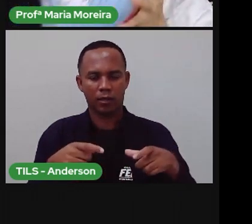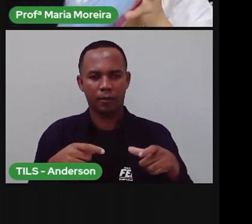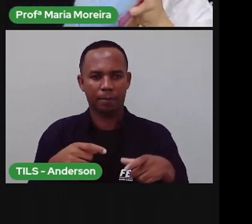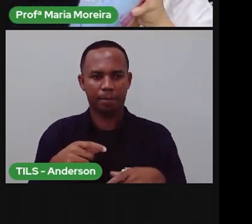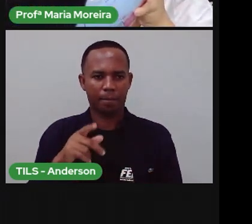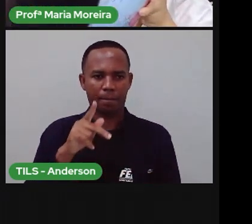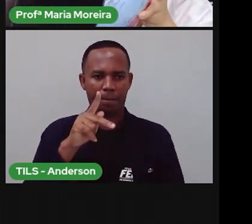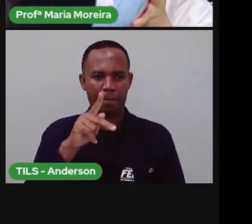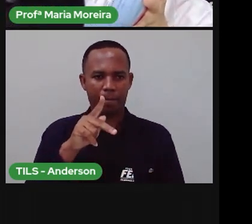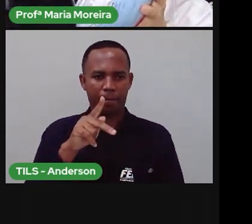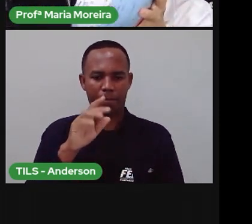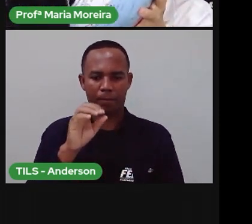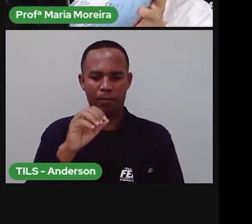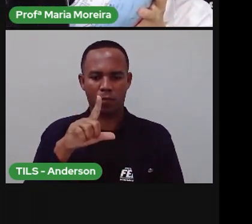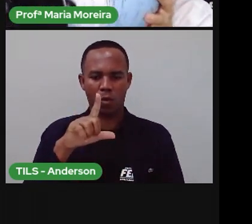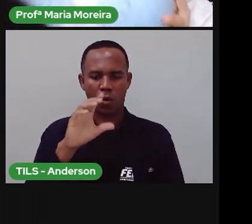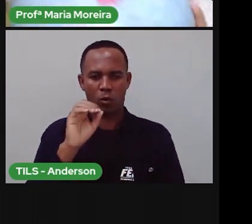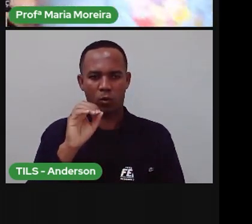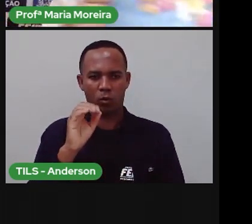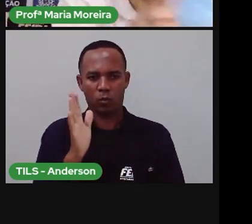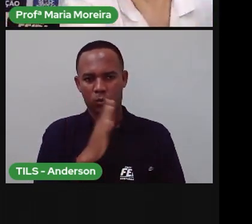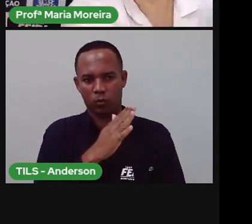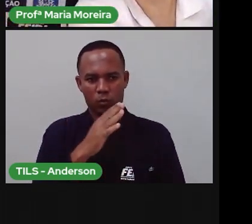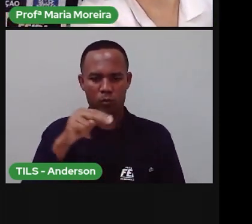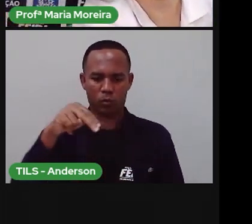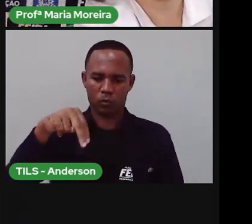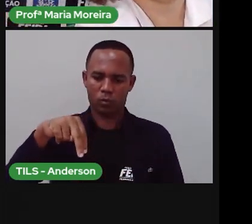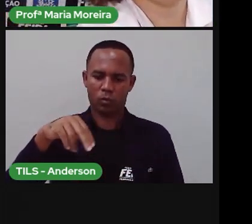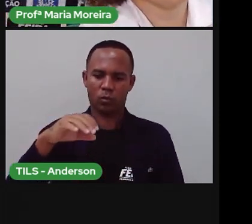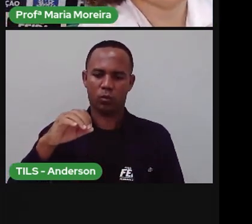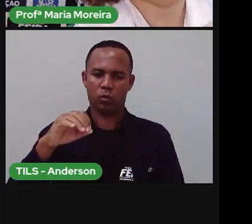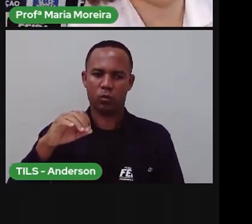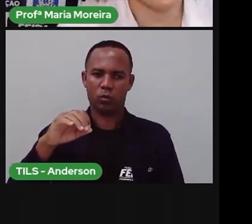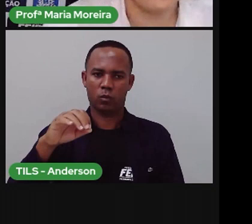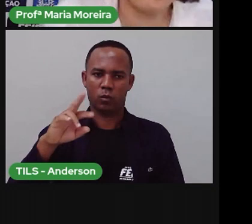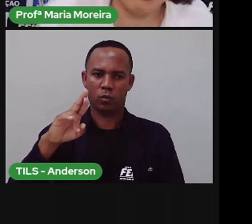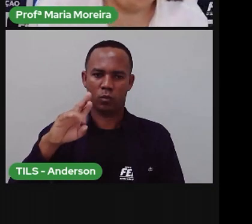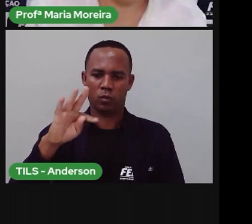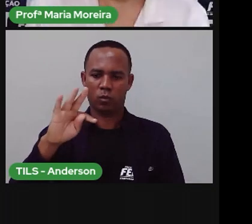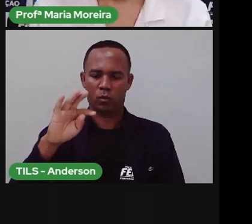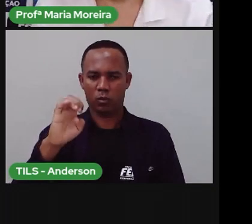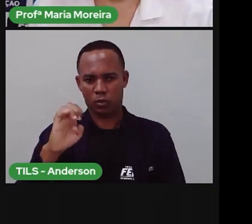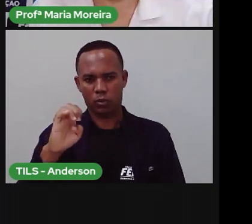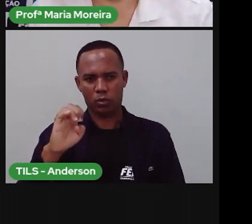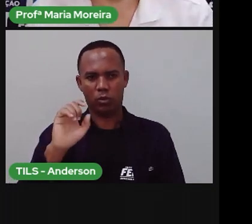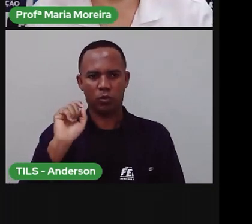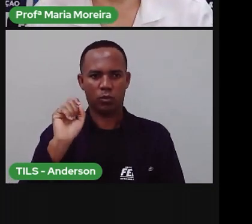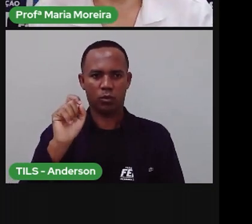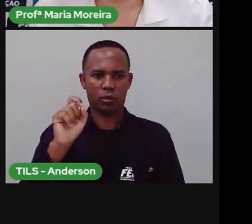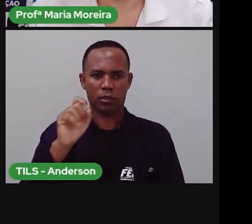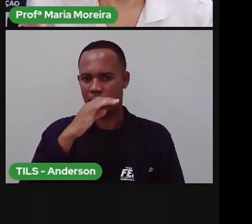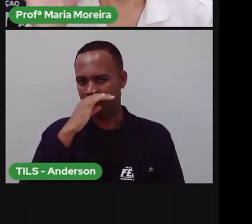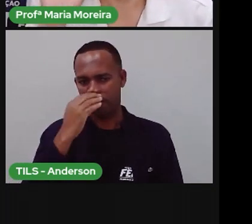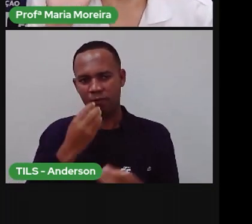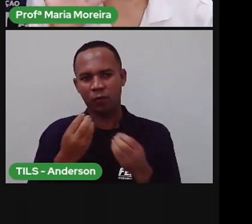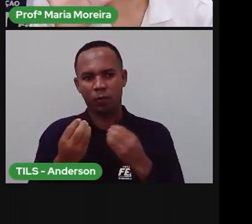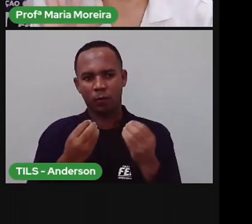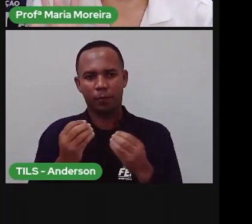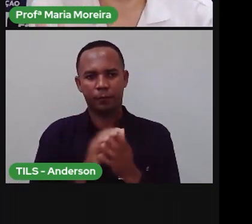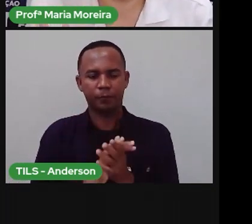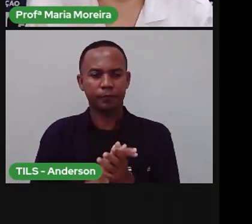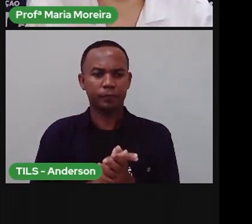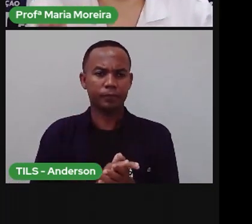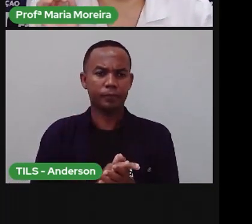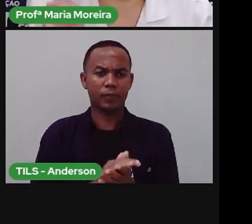aqui seria, tá vendo? Que aí são o quê? Geleiras, que também são consideradas como oceanos, tá? Então, são